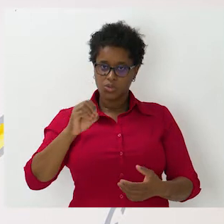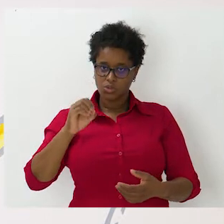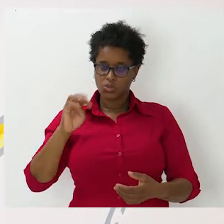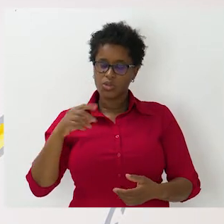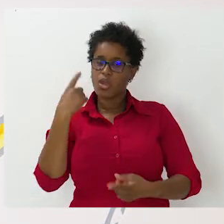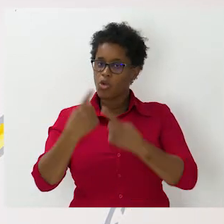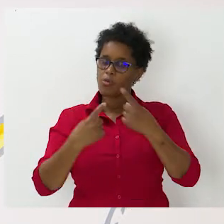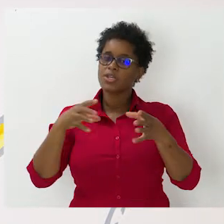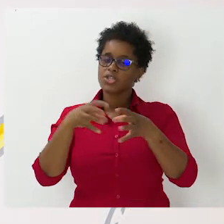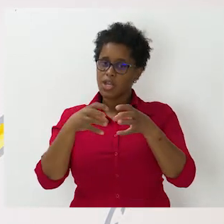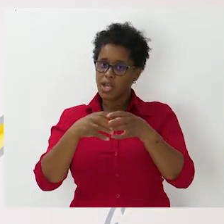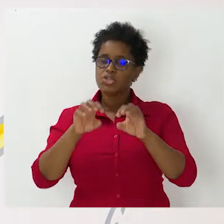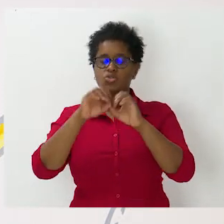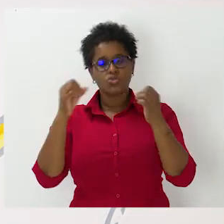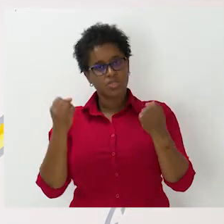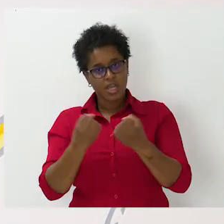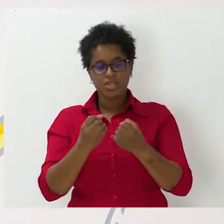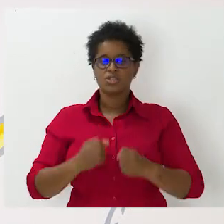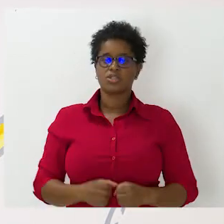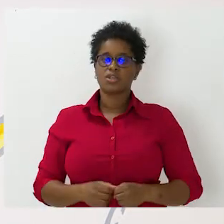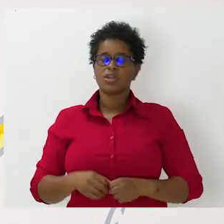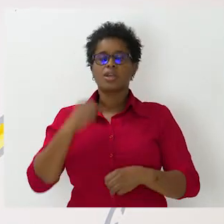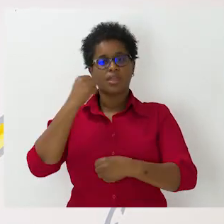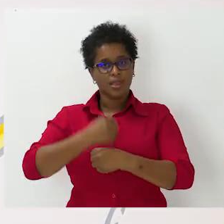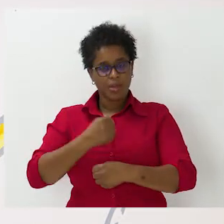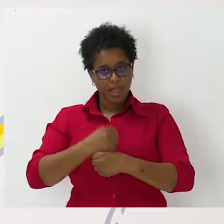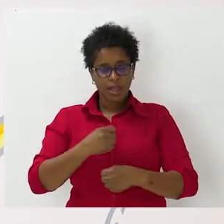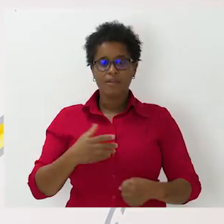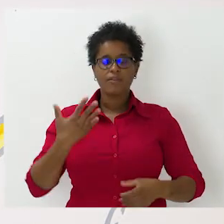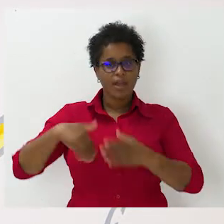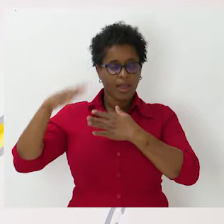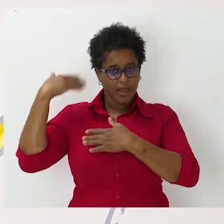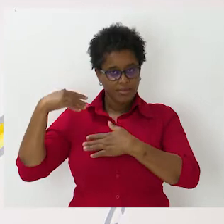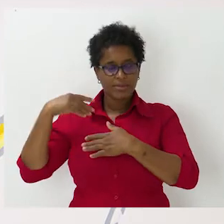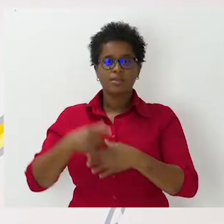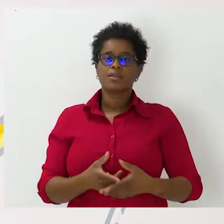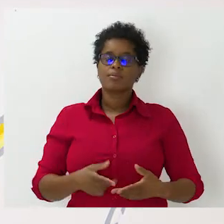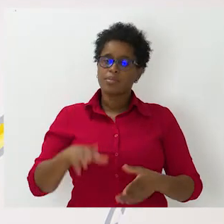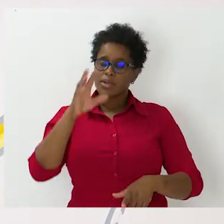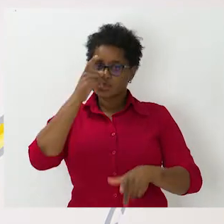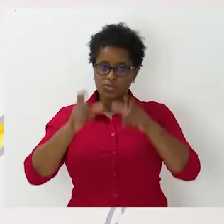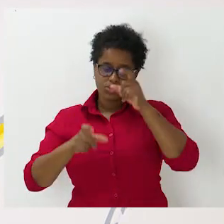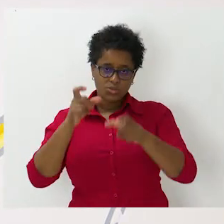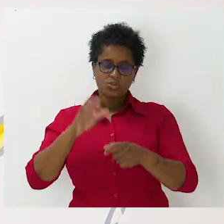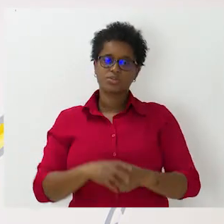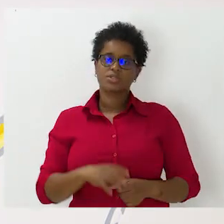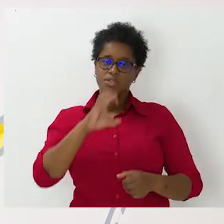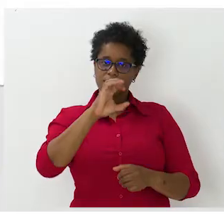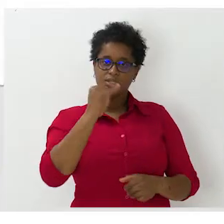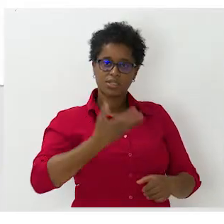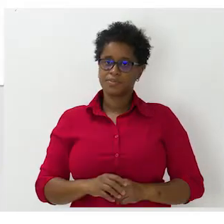das classes sociais que trabalhava para cidadãos.